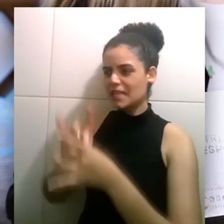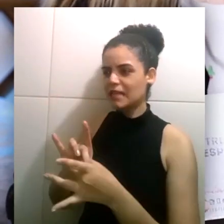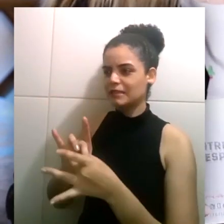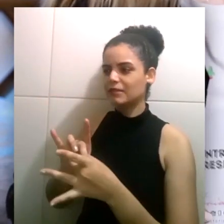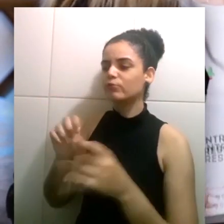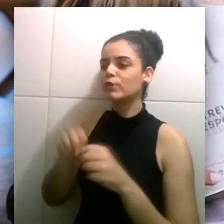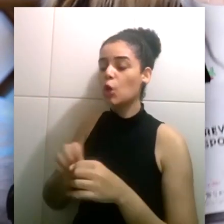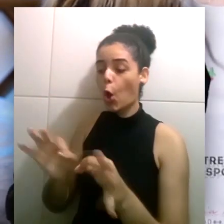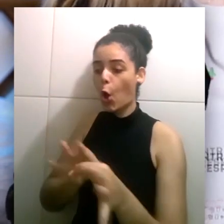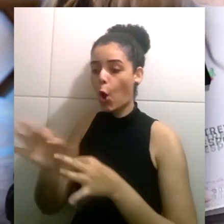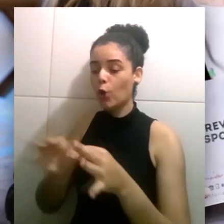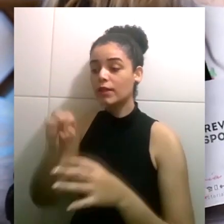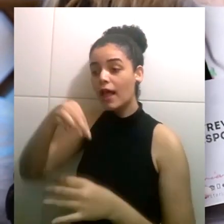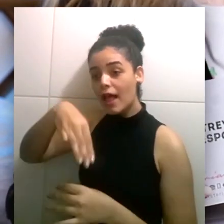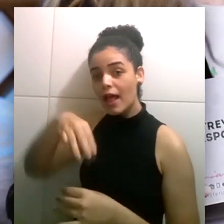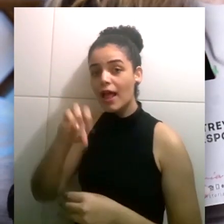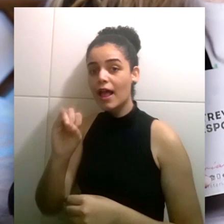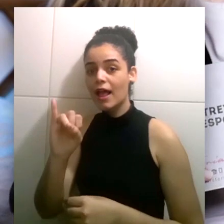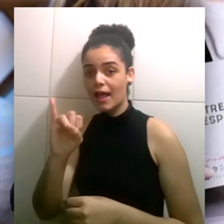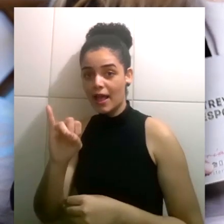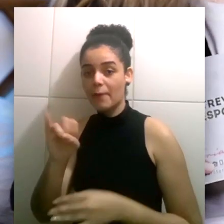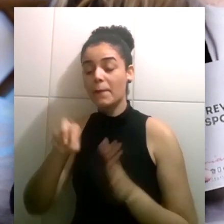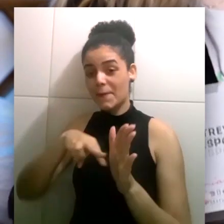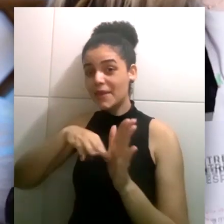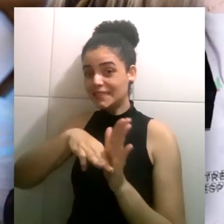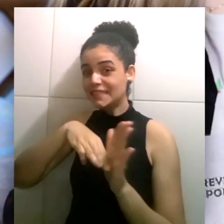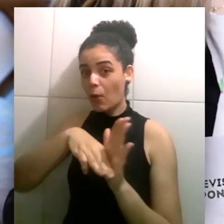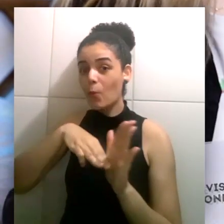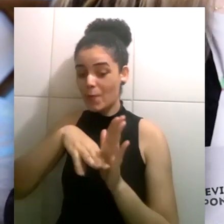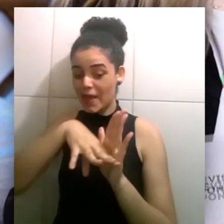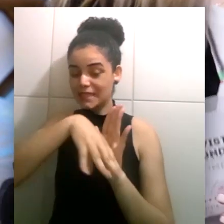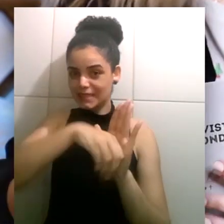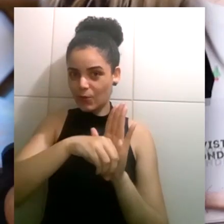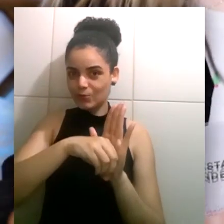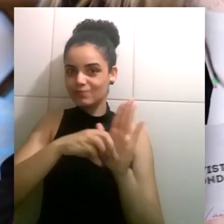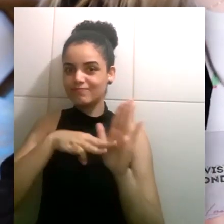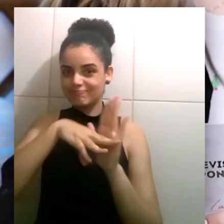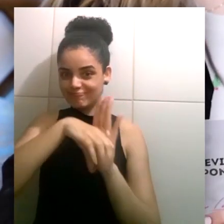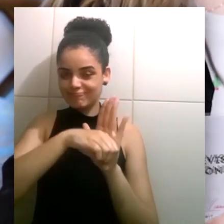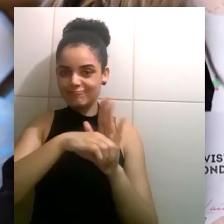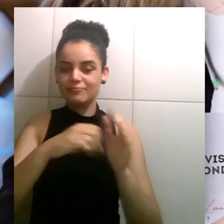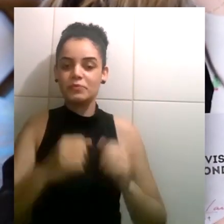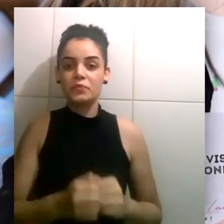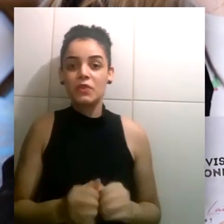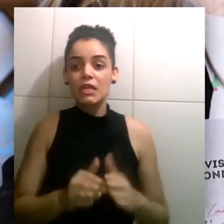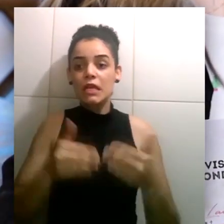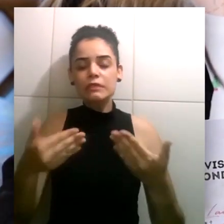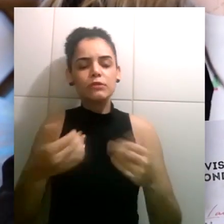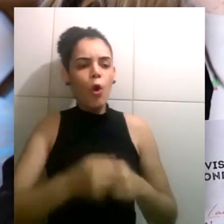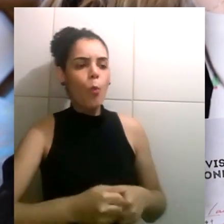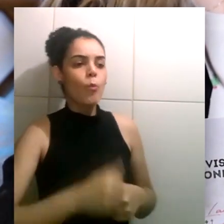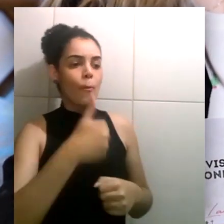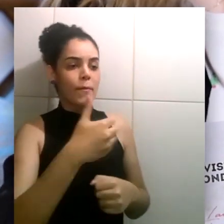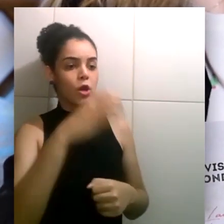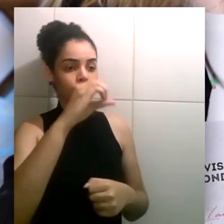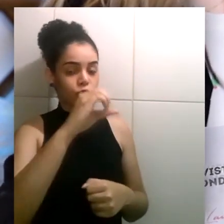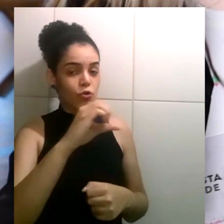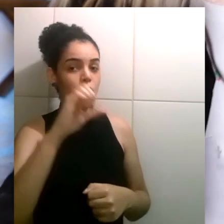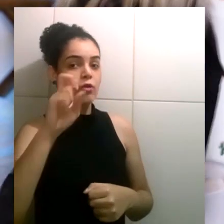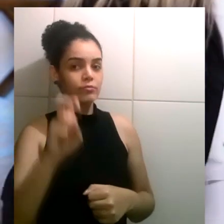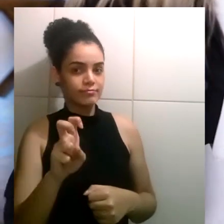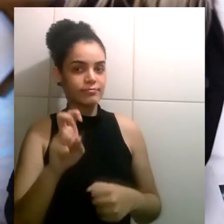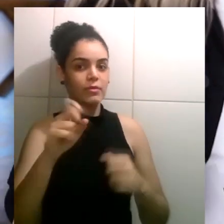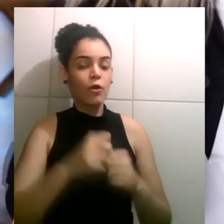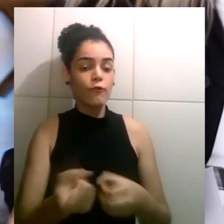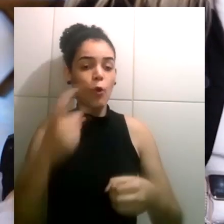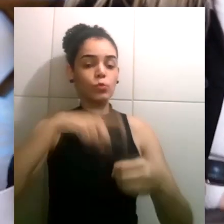missão também, né? Sim. Como é que foi? Participou do Jocum? Também, né? sim. Então, depois, em 95, eu voltei para São Paulo, fui